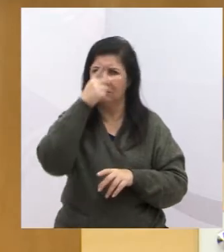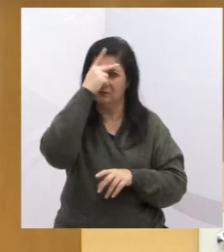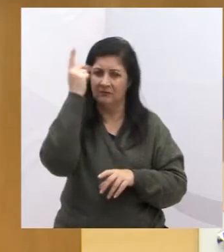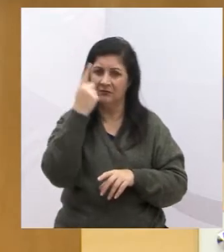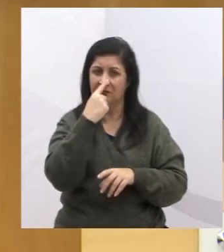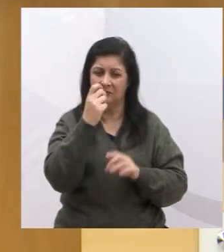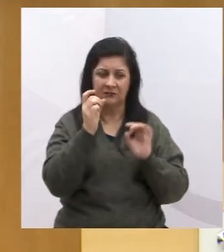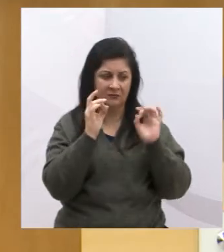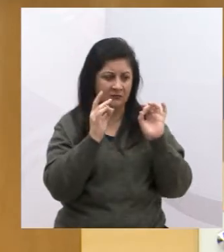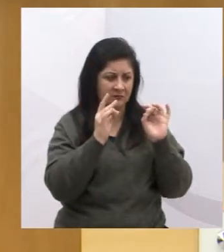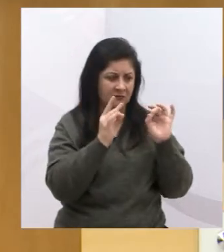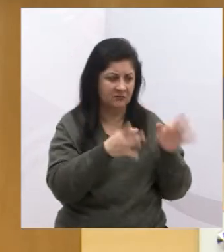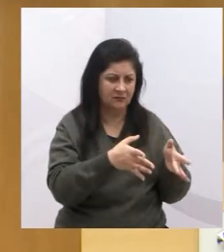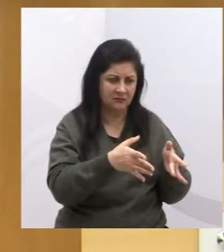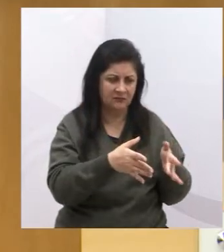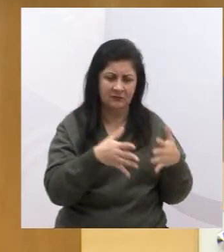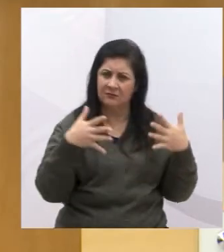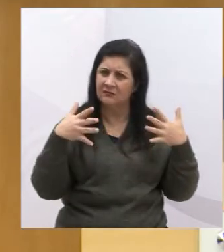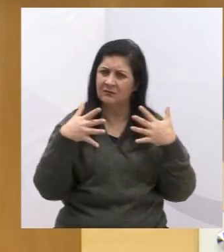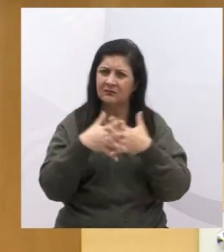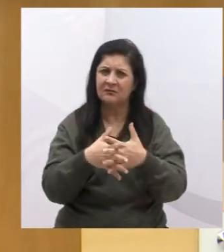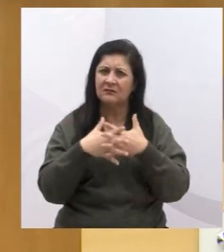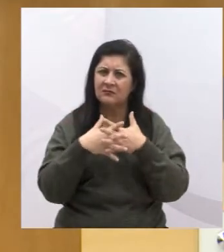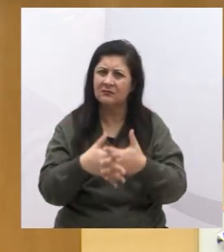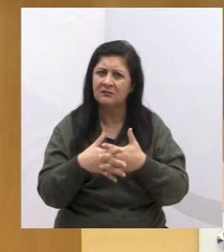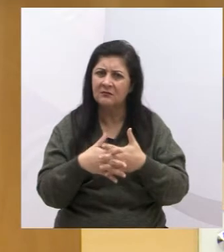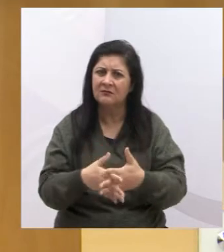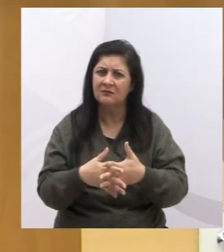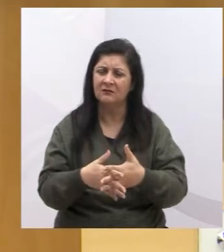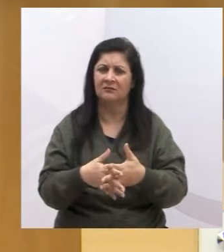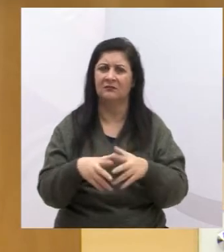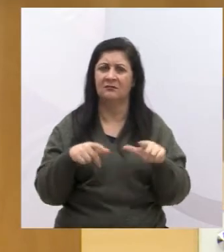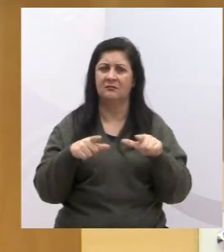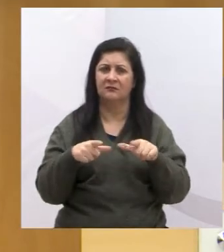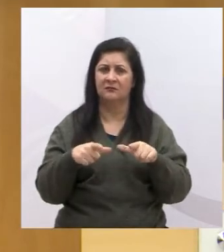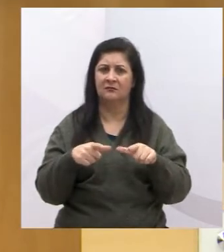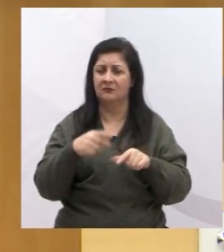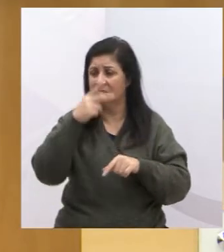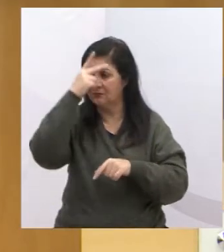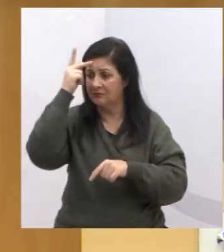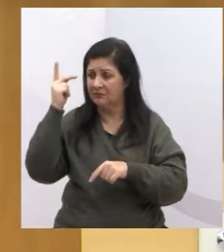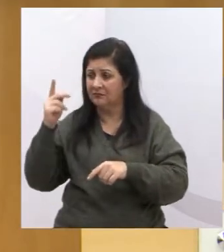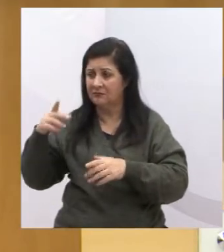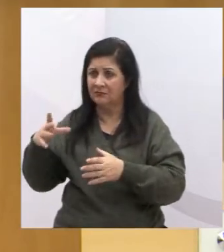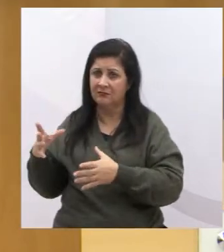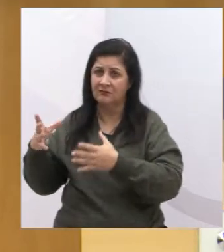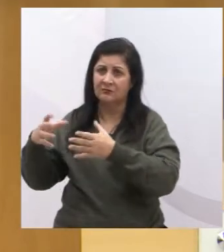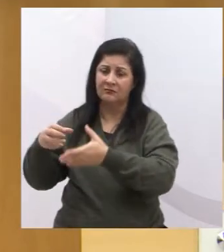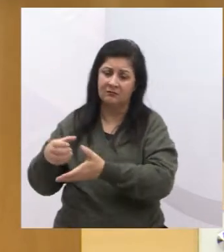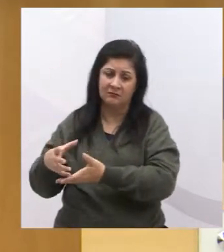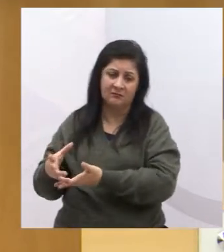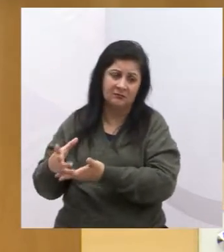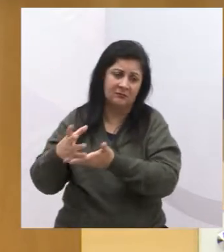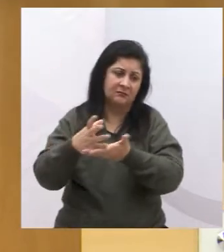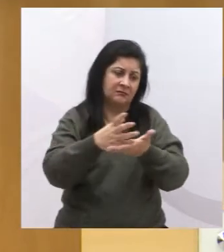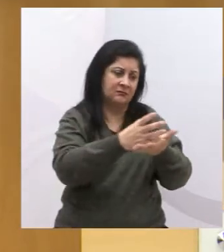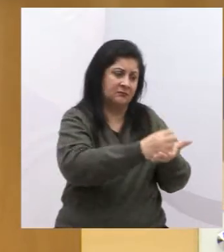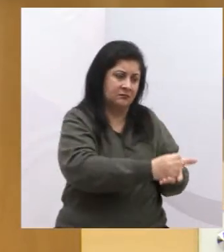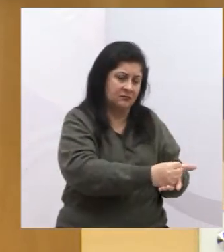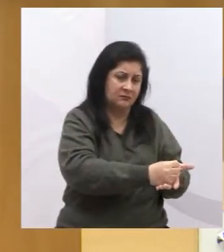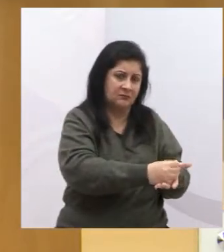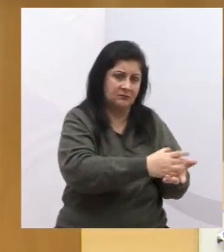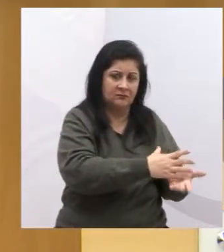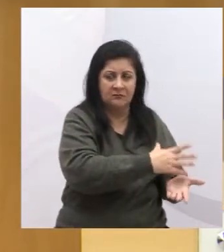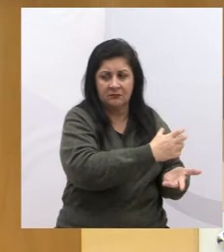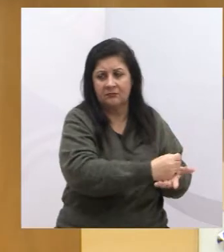lixo, ela mobiliza o serviço público. Custa dinheiro o agente se deslocar, pegar aquele material, levar para o